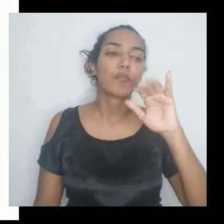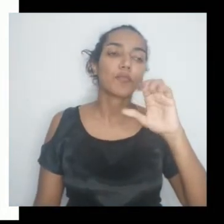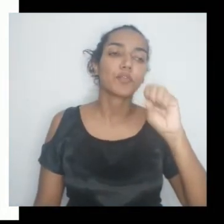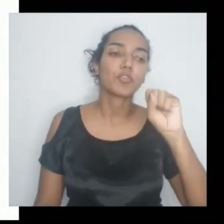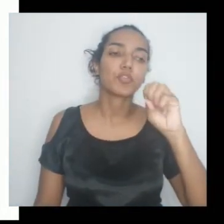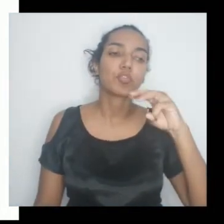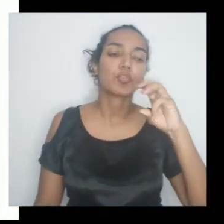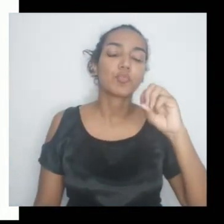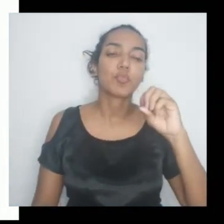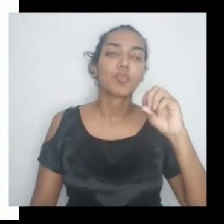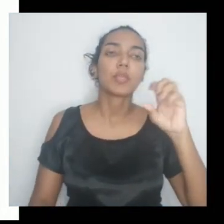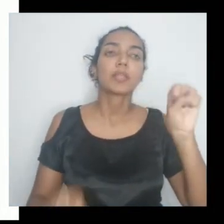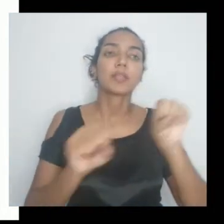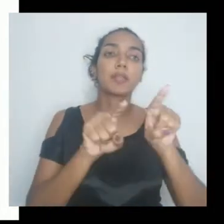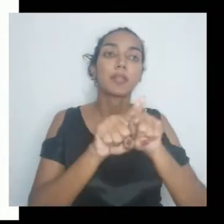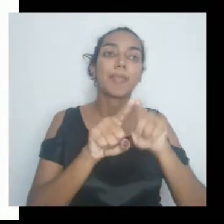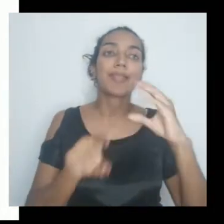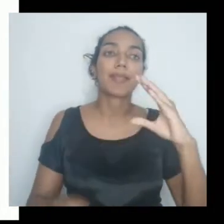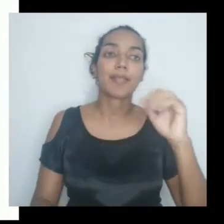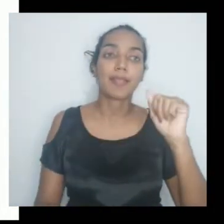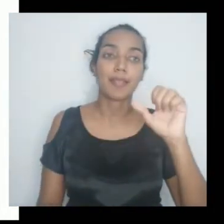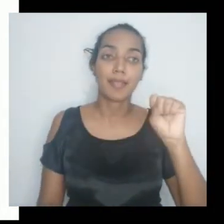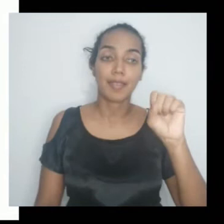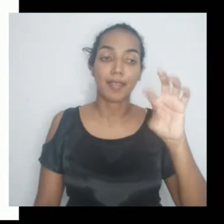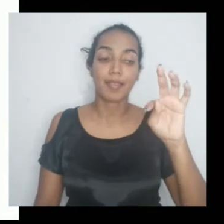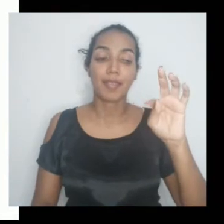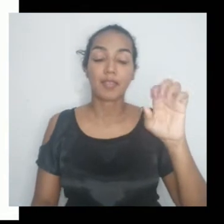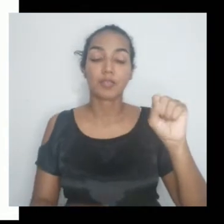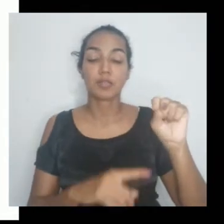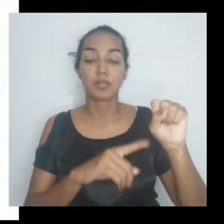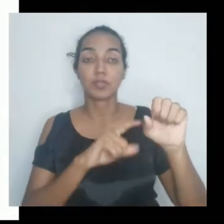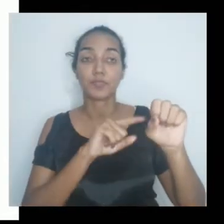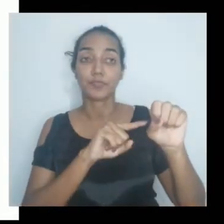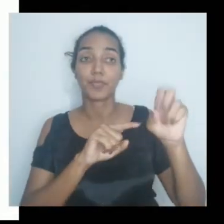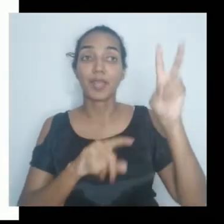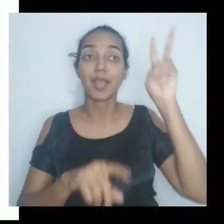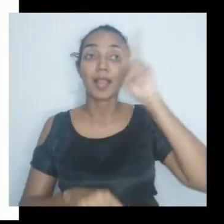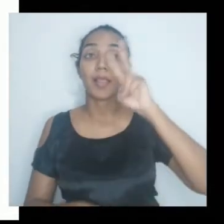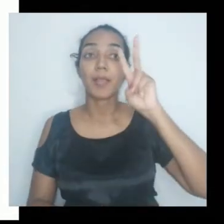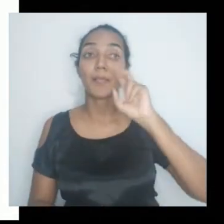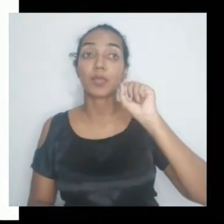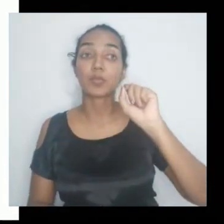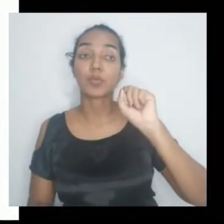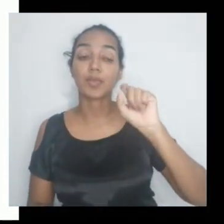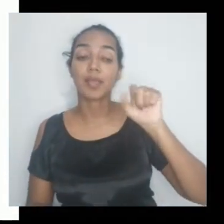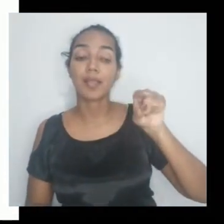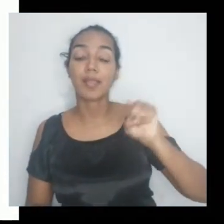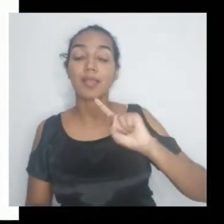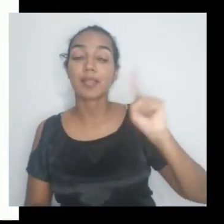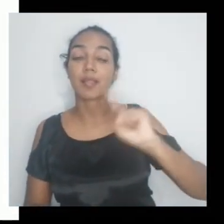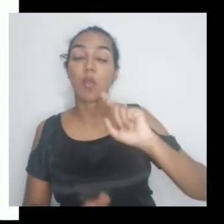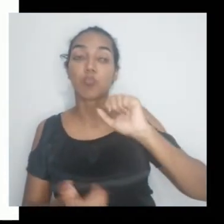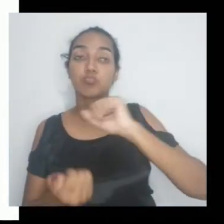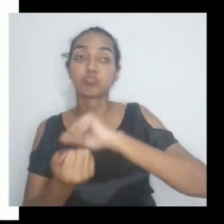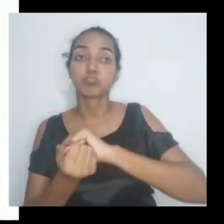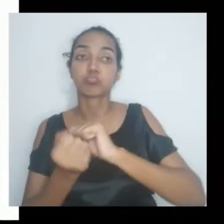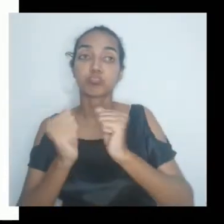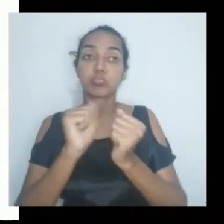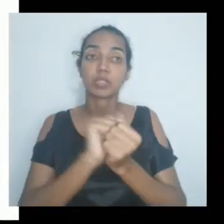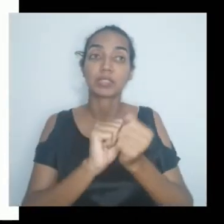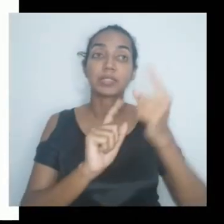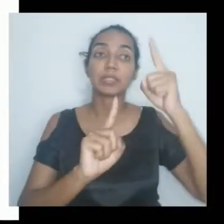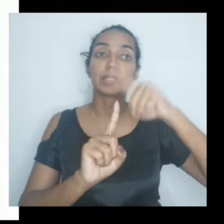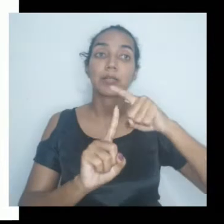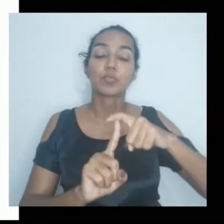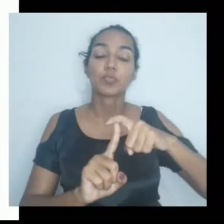que casts não convertem tipos, tá? Lembrem muito bem disso, casts não convertem tipos. Casts